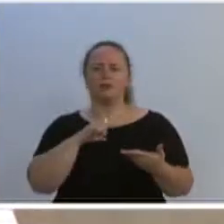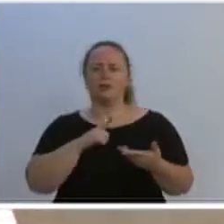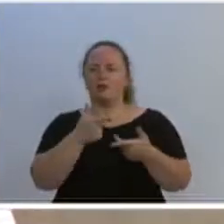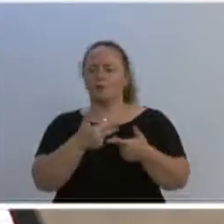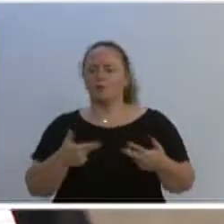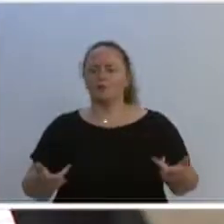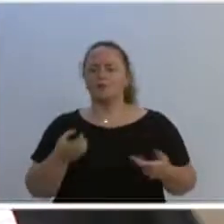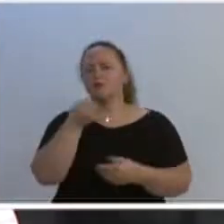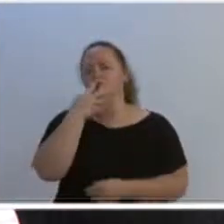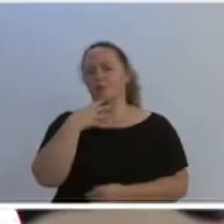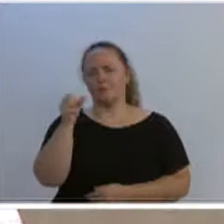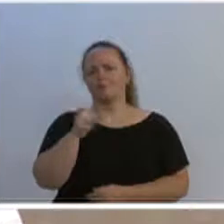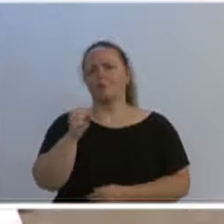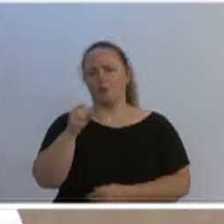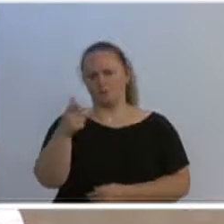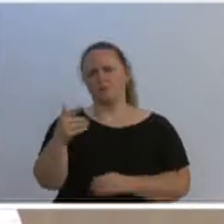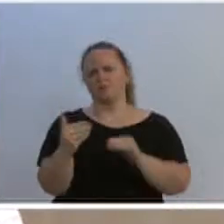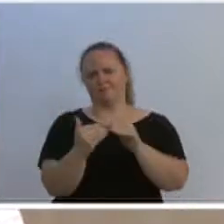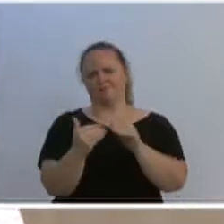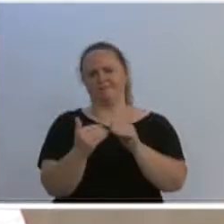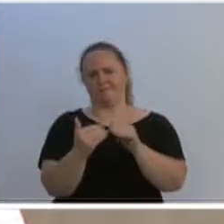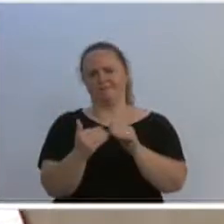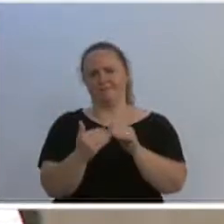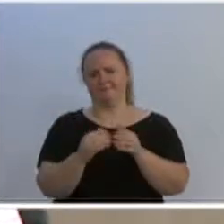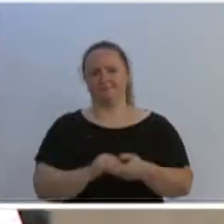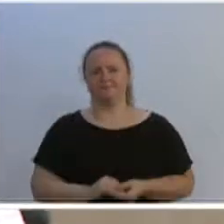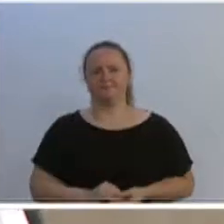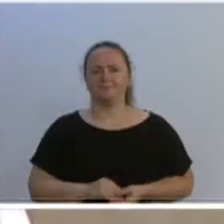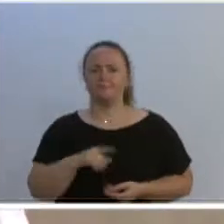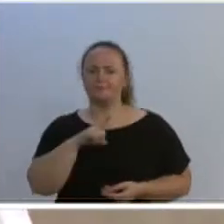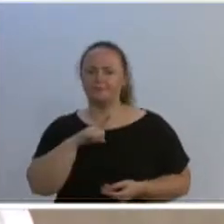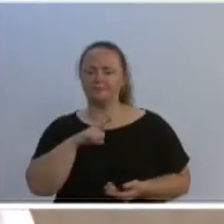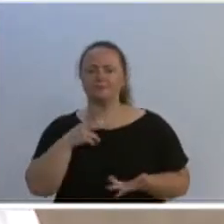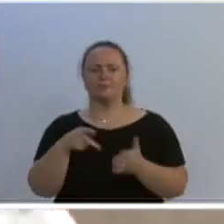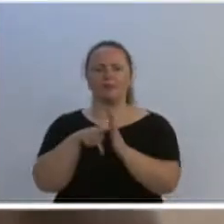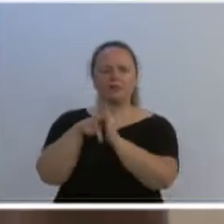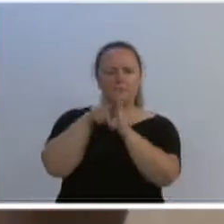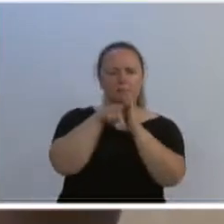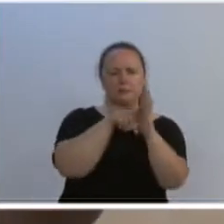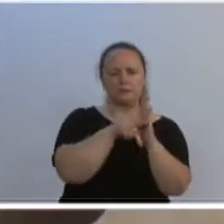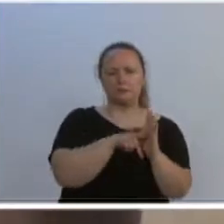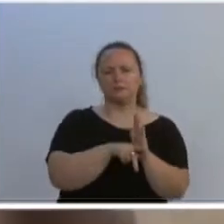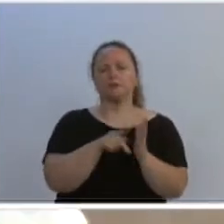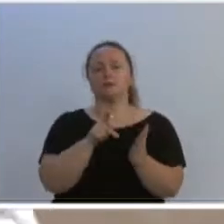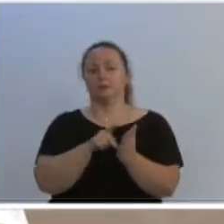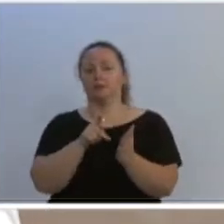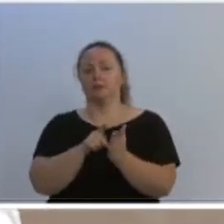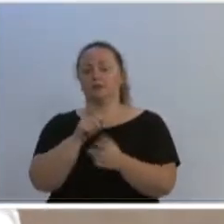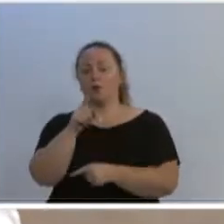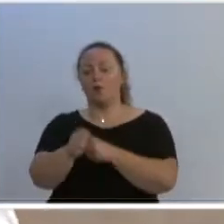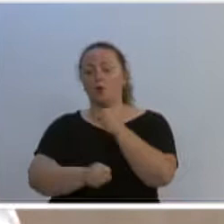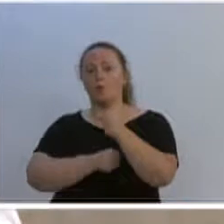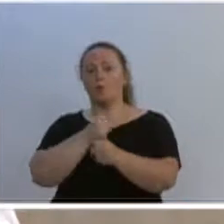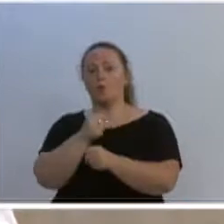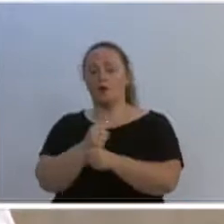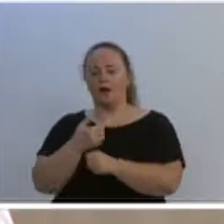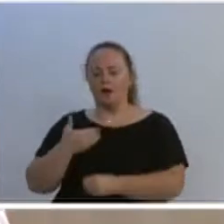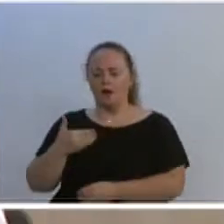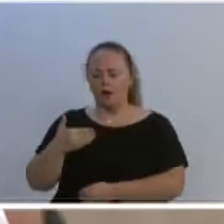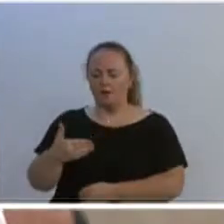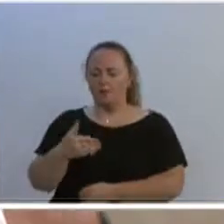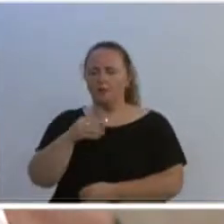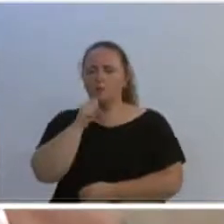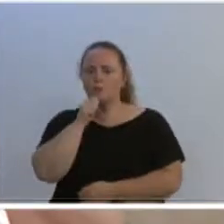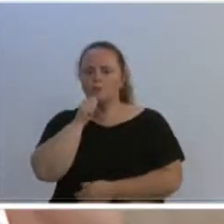sim. E isso todos os diagnósticos de pesquisa já apontam o quão saudade em um ano já tem do governo do Partido